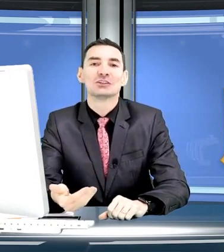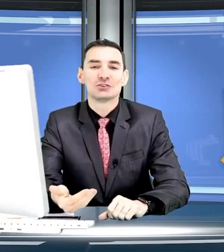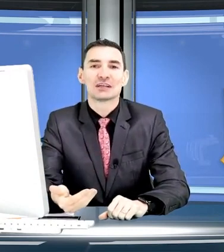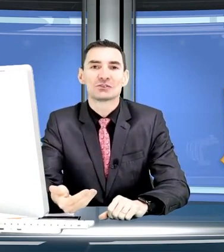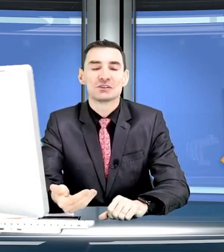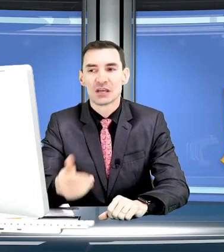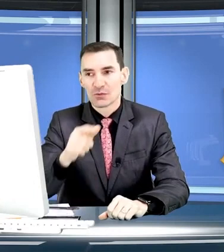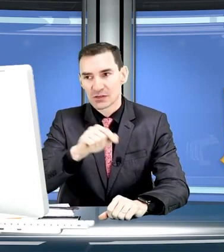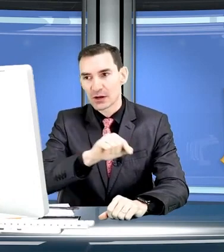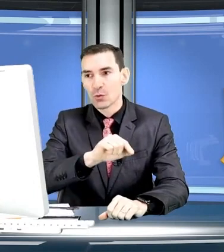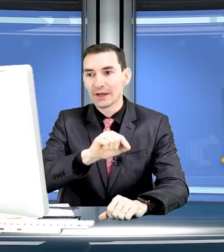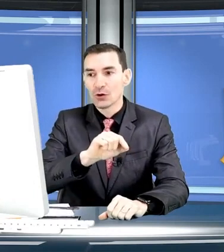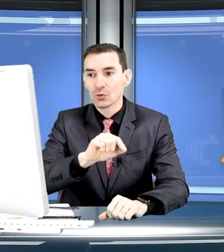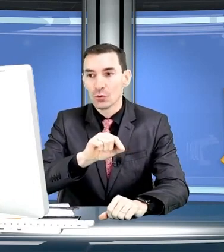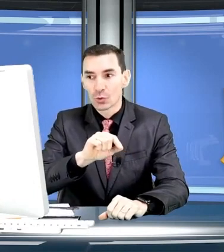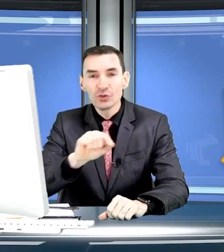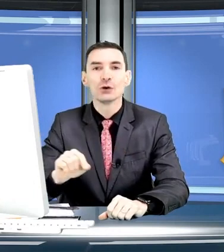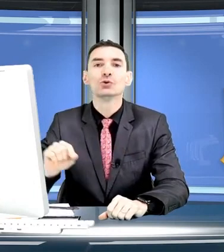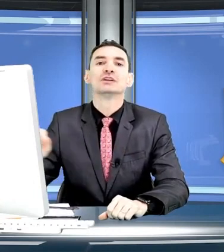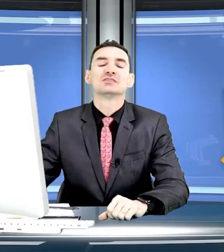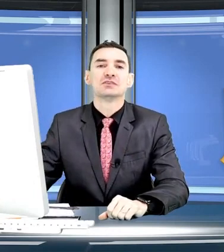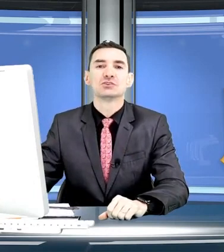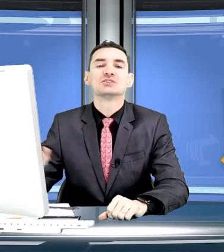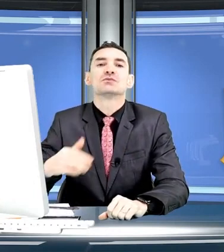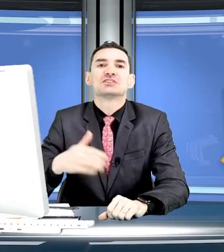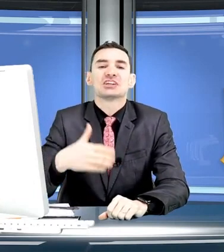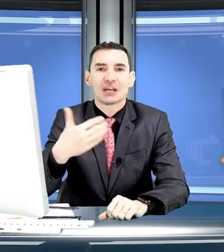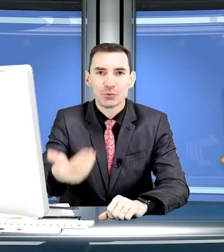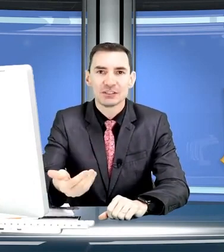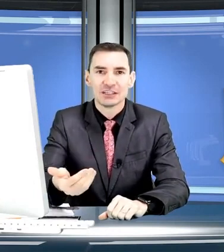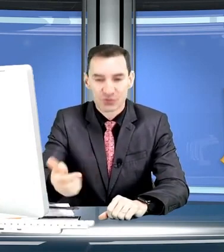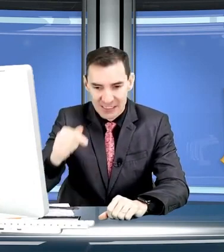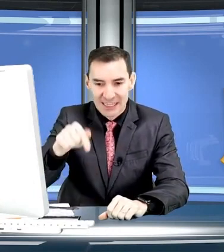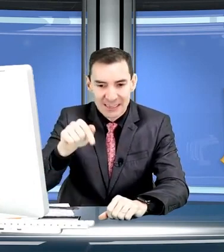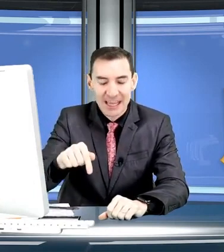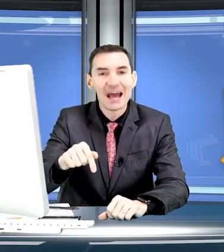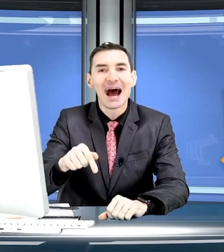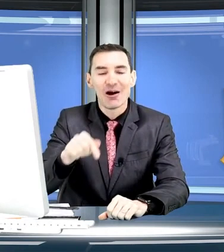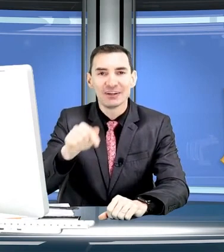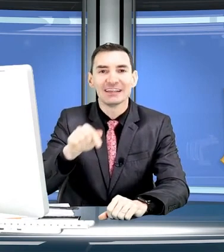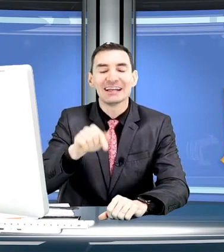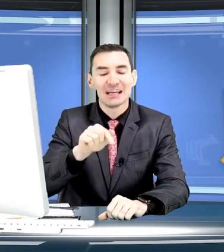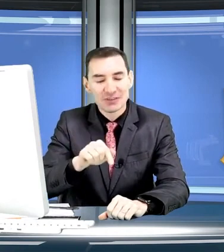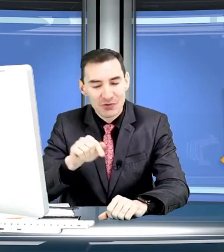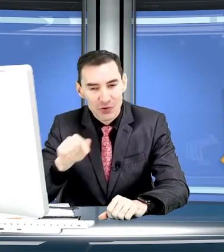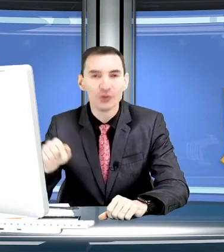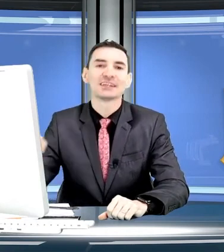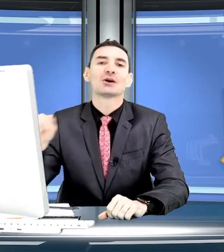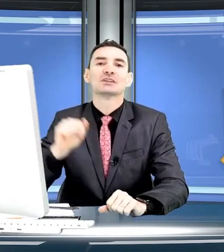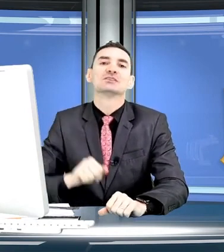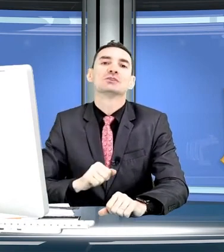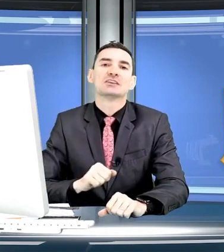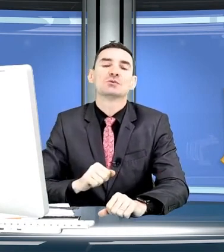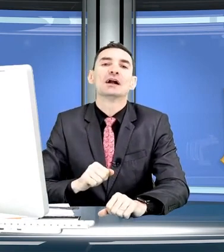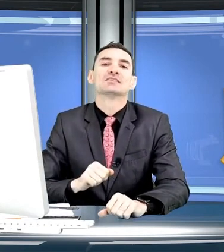o sininho de notificações. Você vai acompanhar o conteúdo desse vídeo e se você achar importante, você entender a verdadeira reviravolta